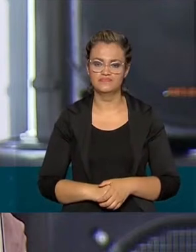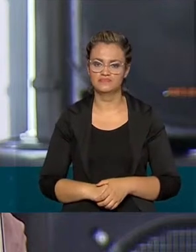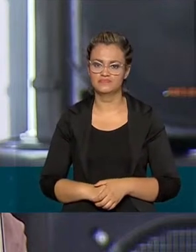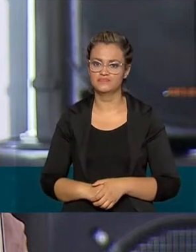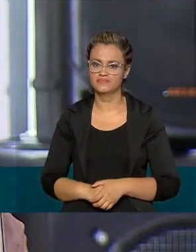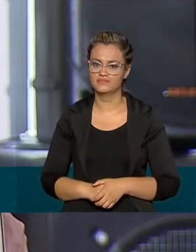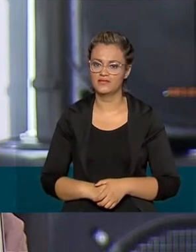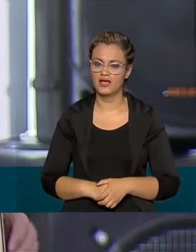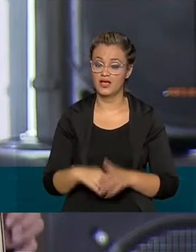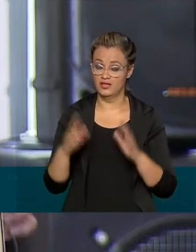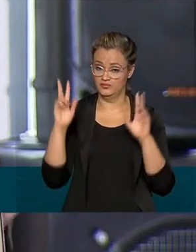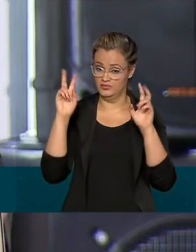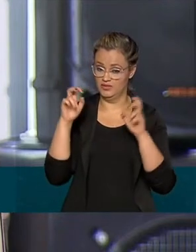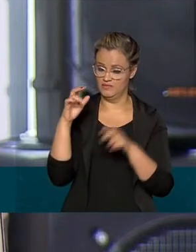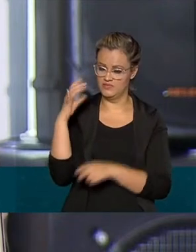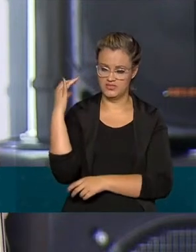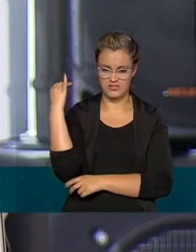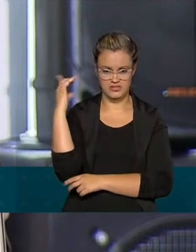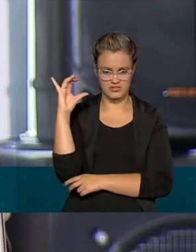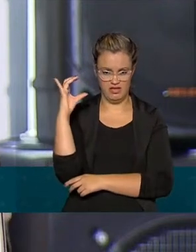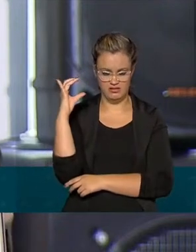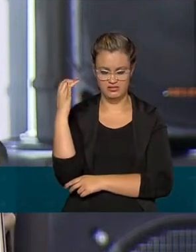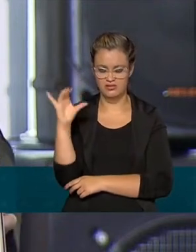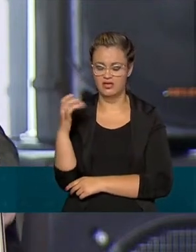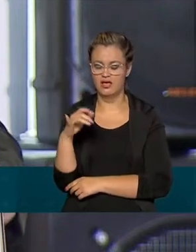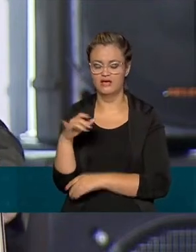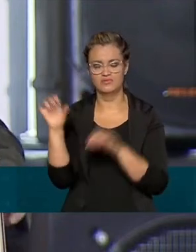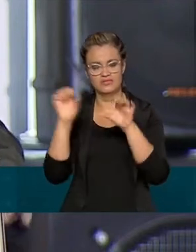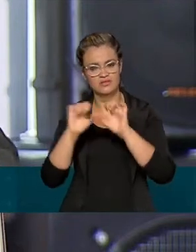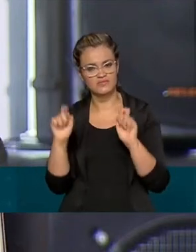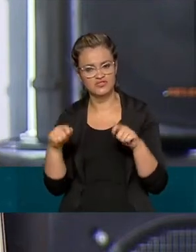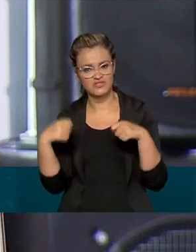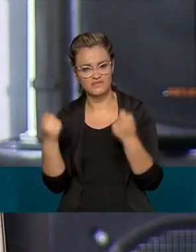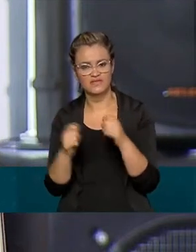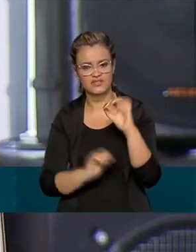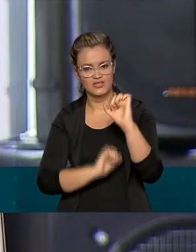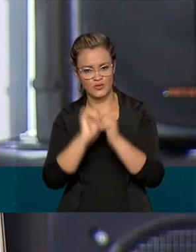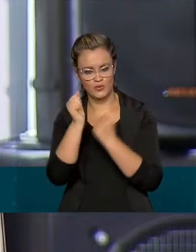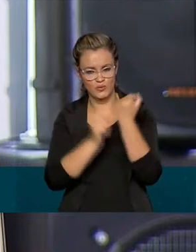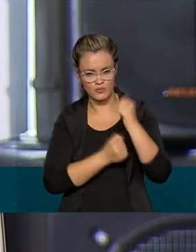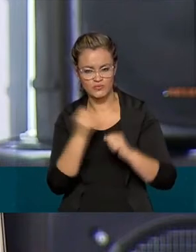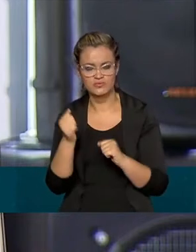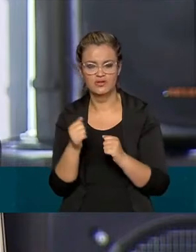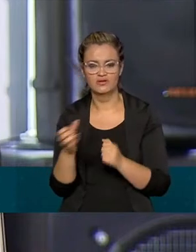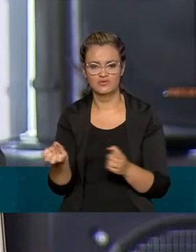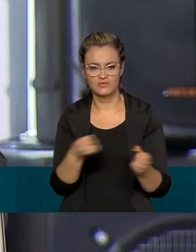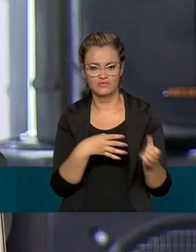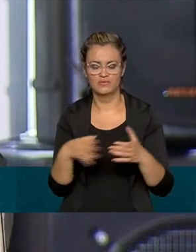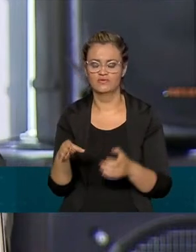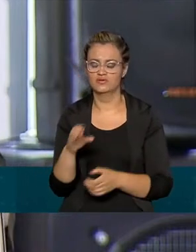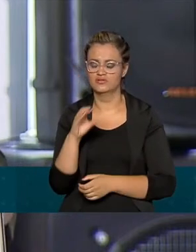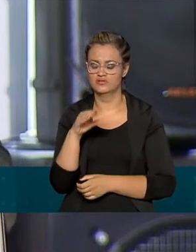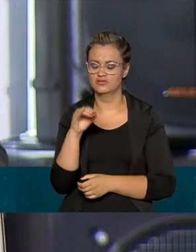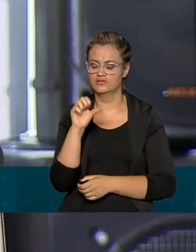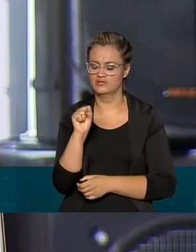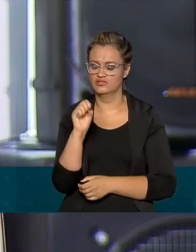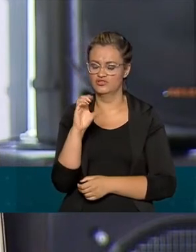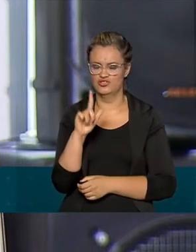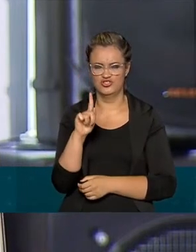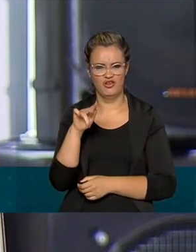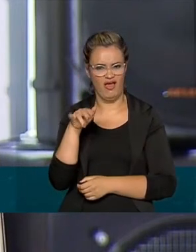No campo da ciência e tecnologia, o Sistema de Defesa, Indústria e Academia de Inovação, SISDIA,